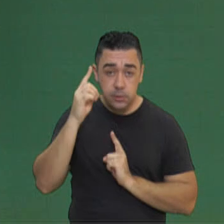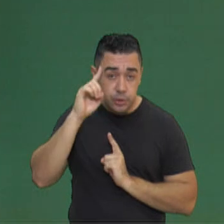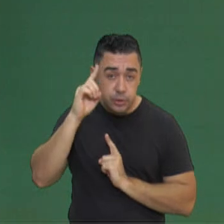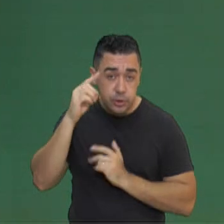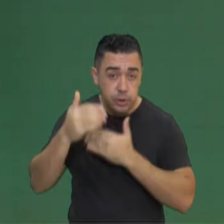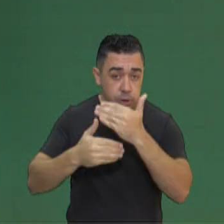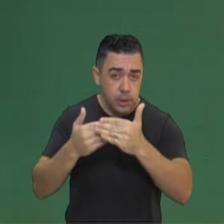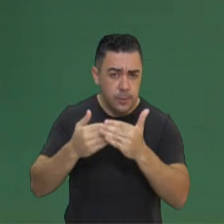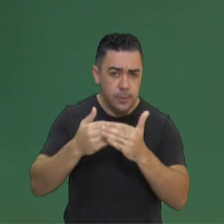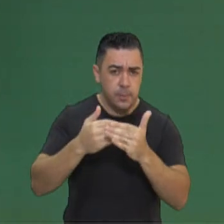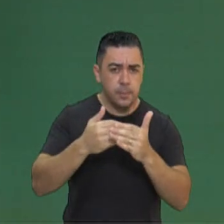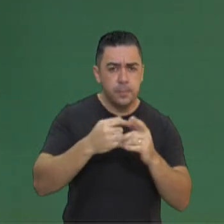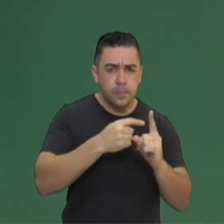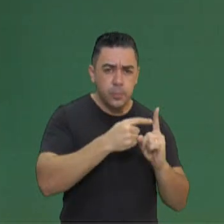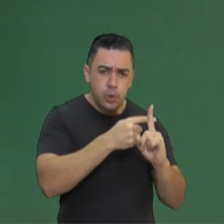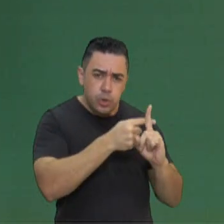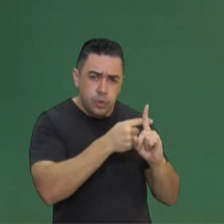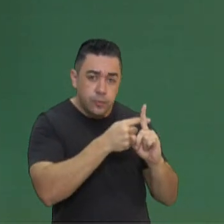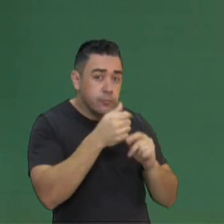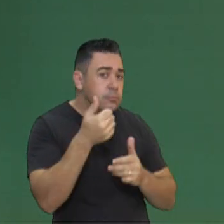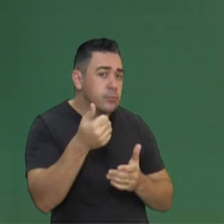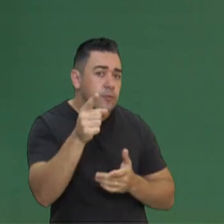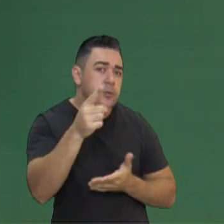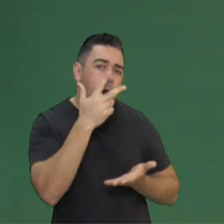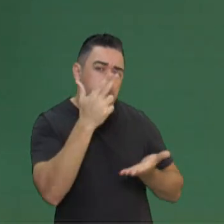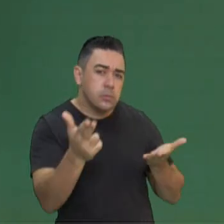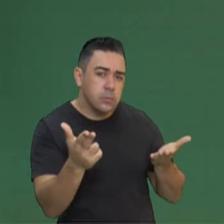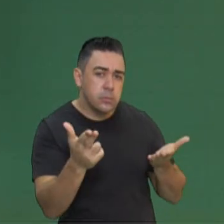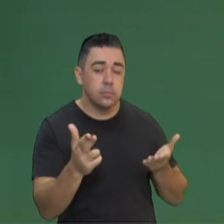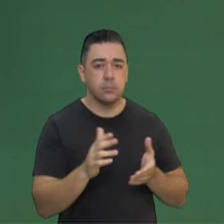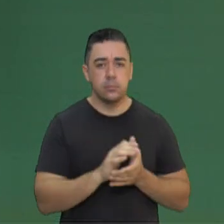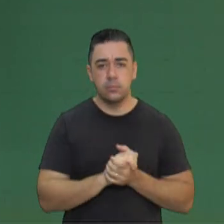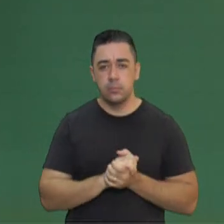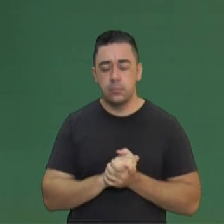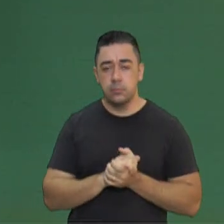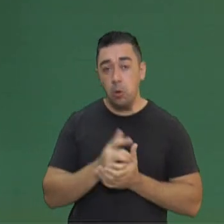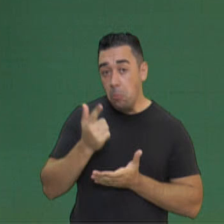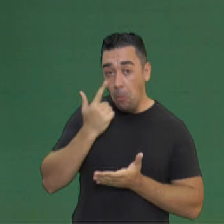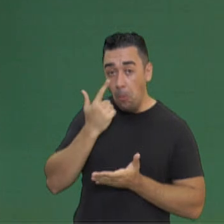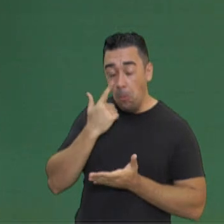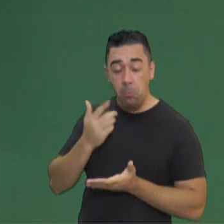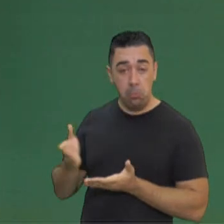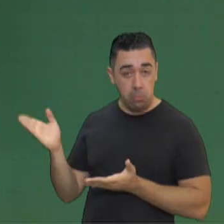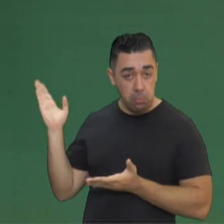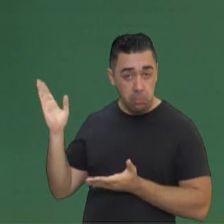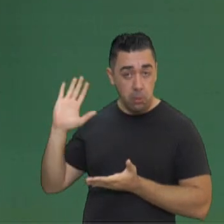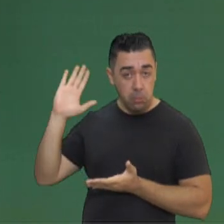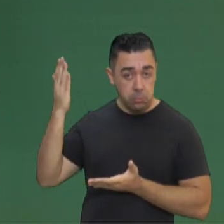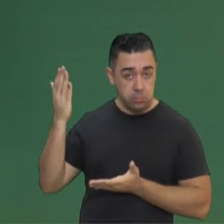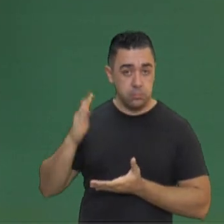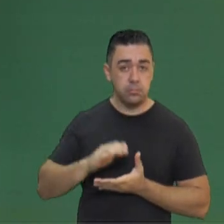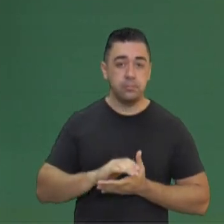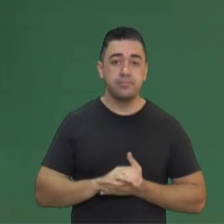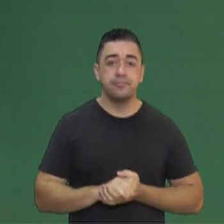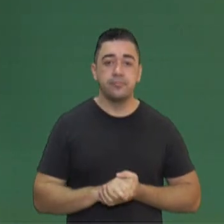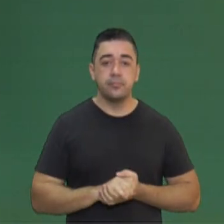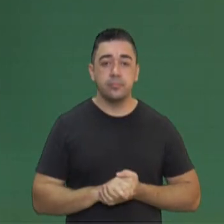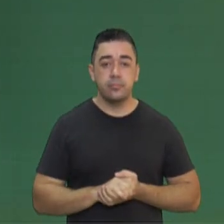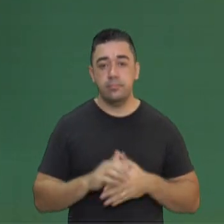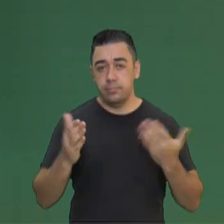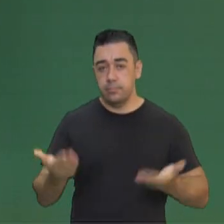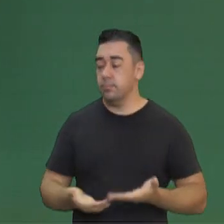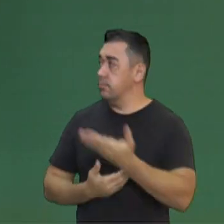influência positiva? O que você acha? Vamos dar uma olhadinha em algumas situações. Então